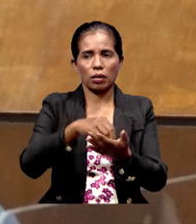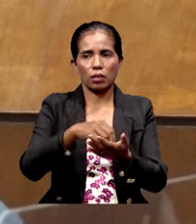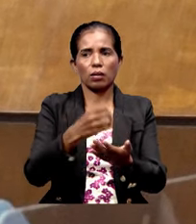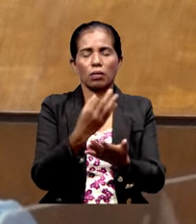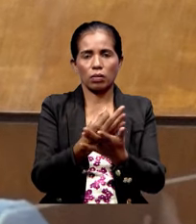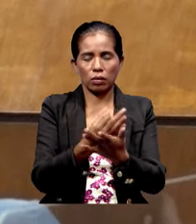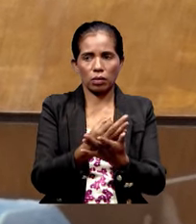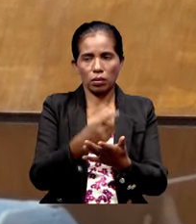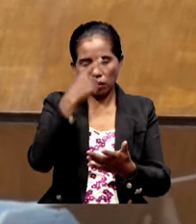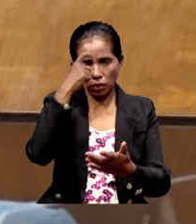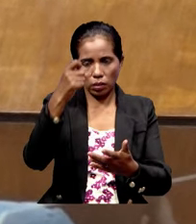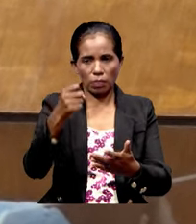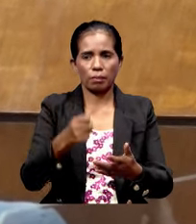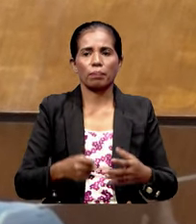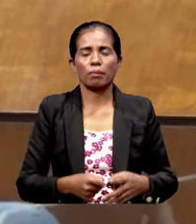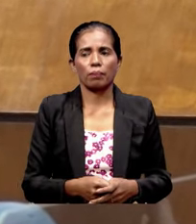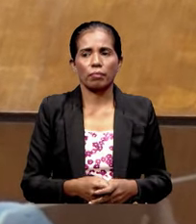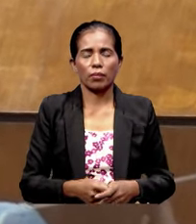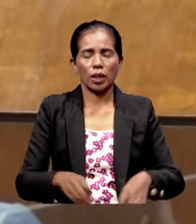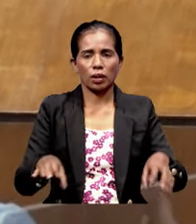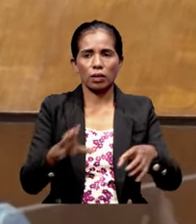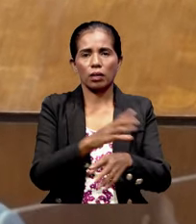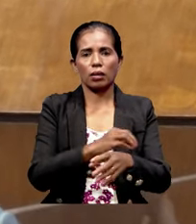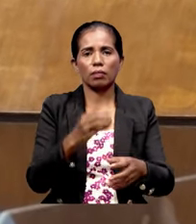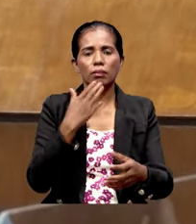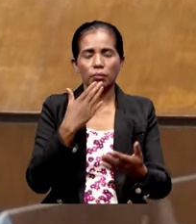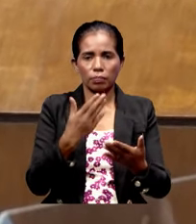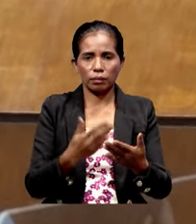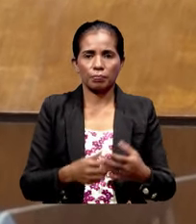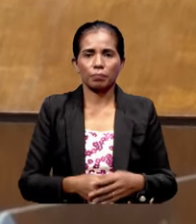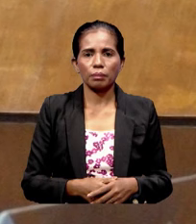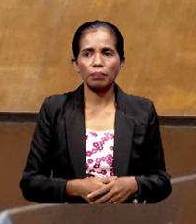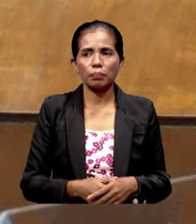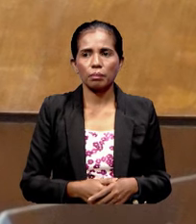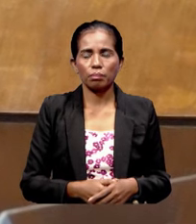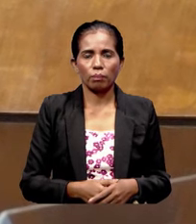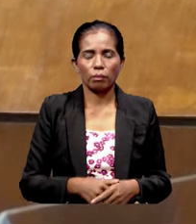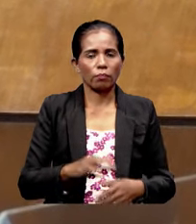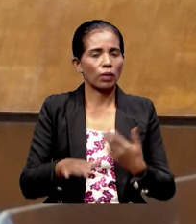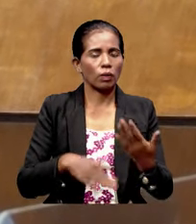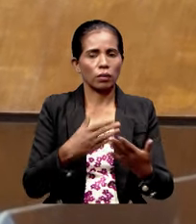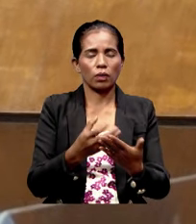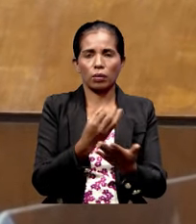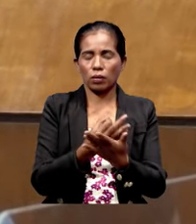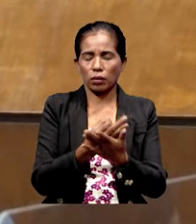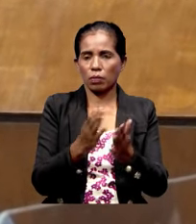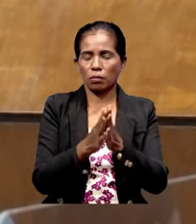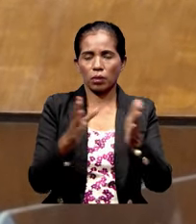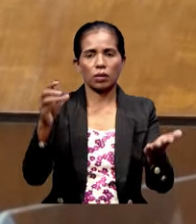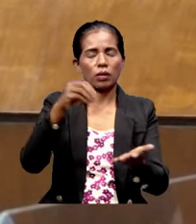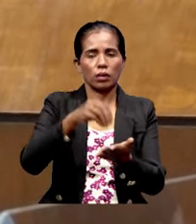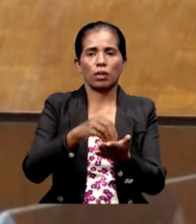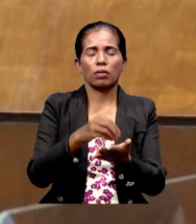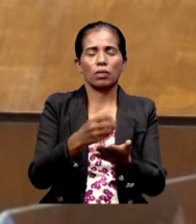finanças também e o sistema da frota. A manutenção do todo, o são bote, está a finanças, mas